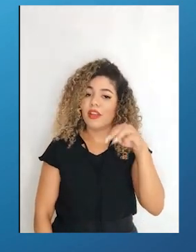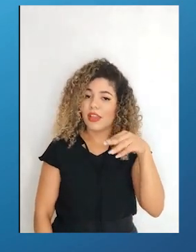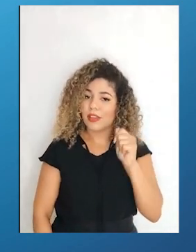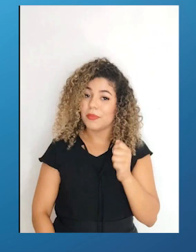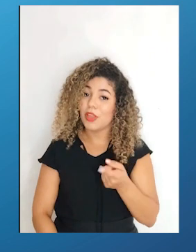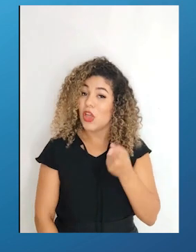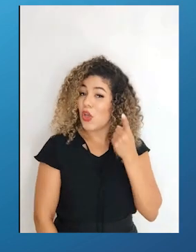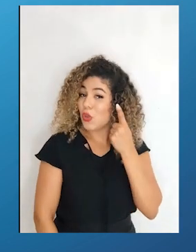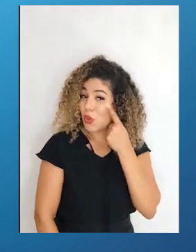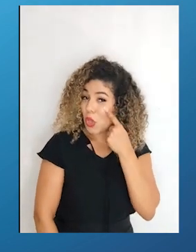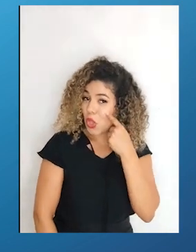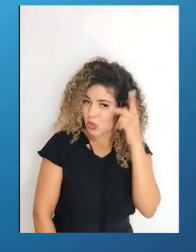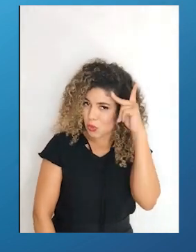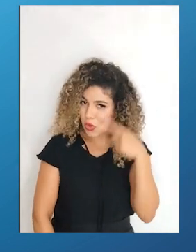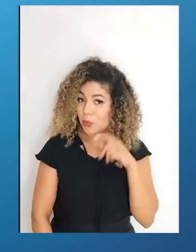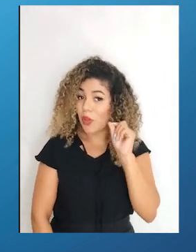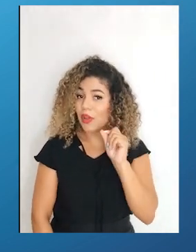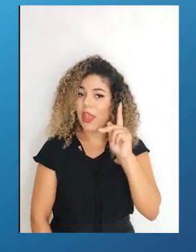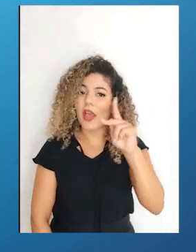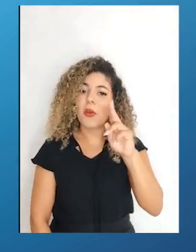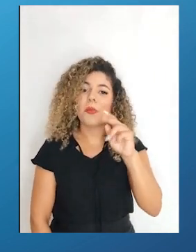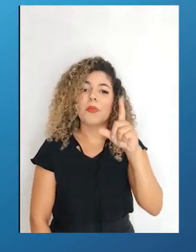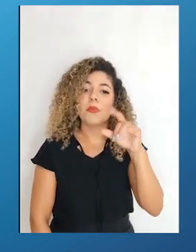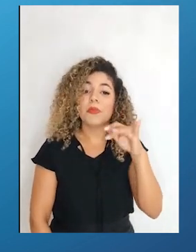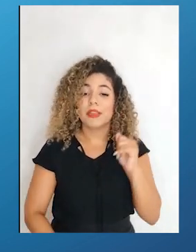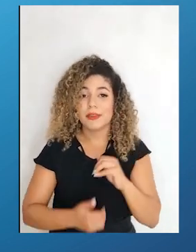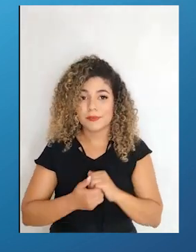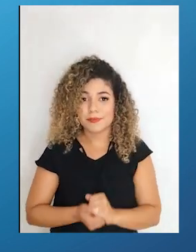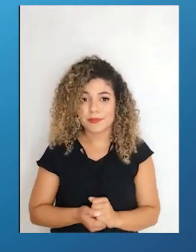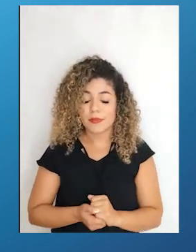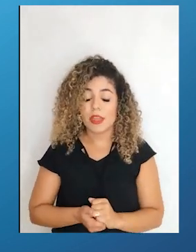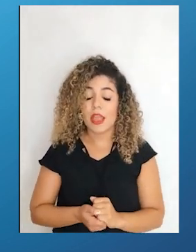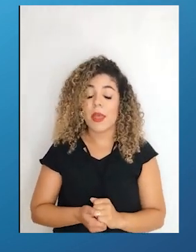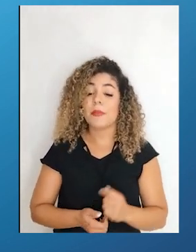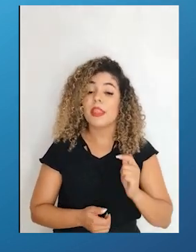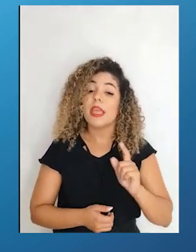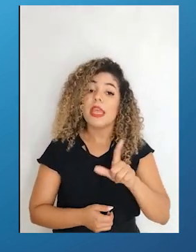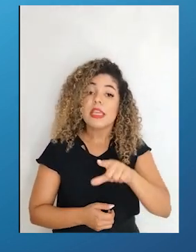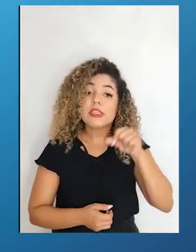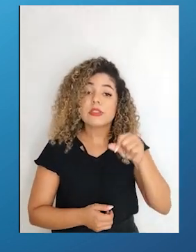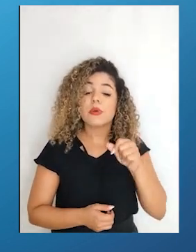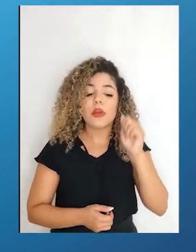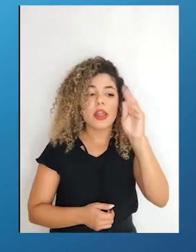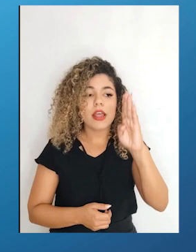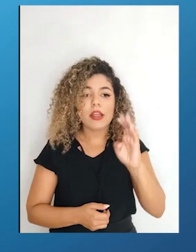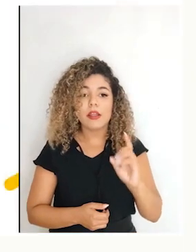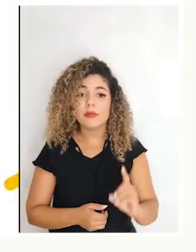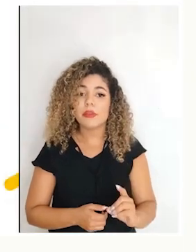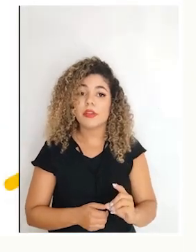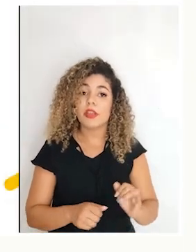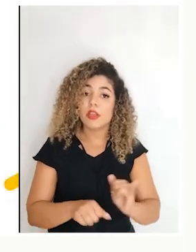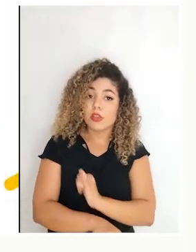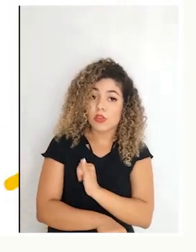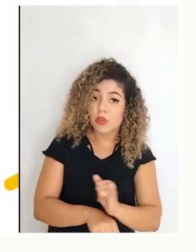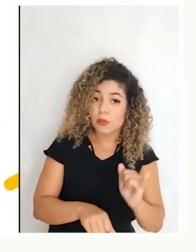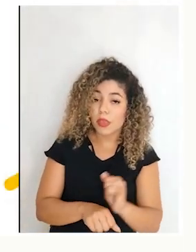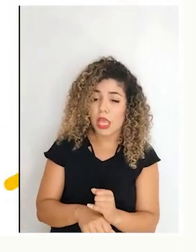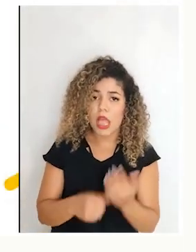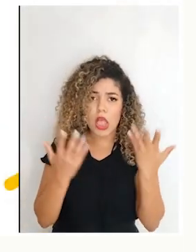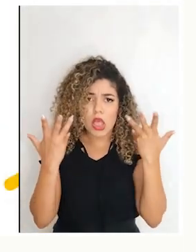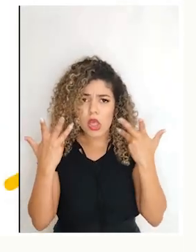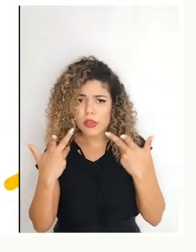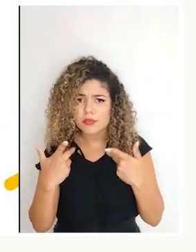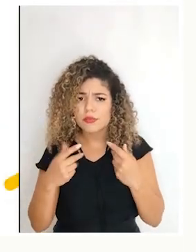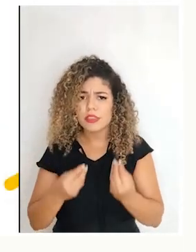Assinale a alternativa correspondente ao instrumento óptico nas condições normais que fornecem uma imagem virtual. Letra A, projetor